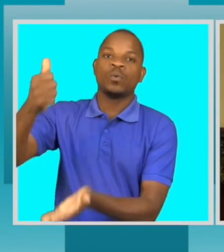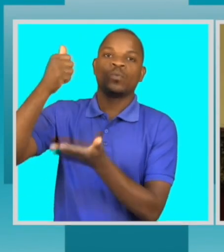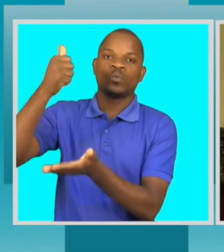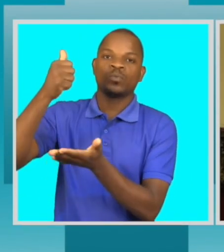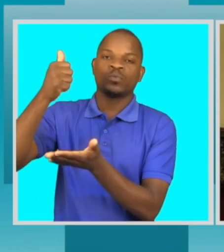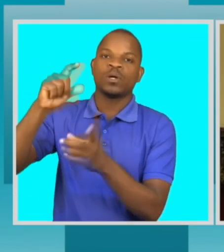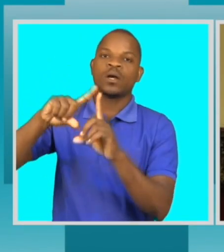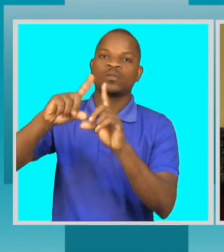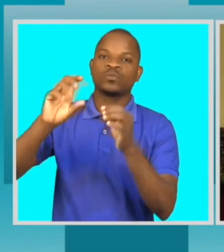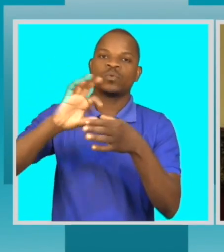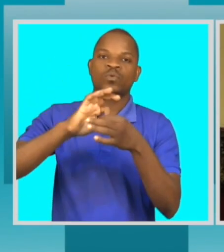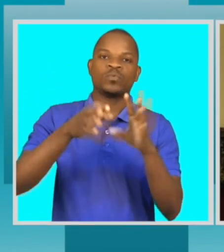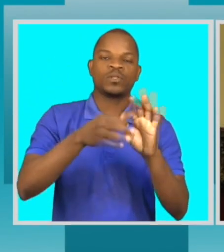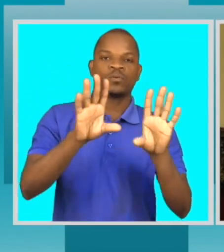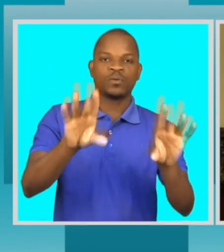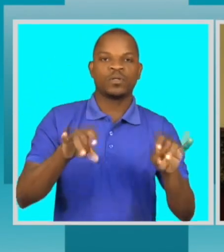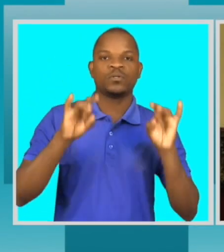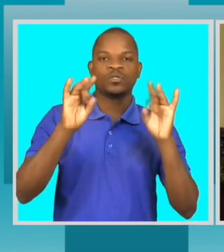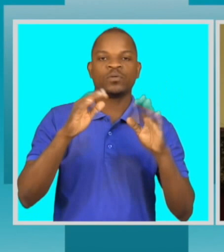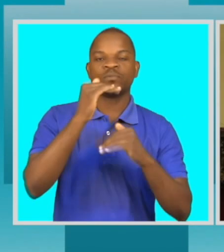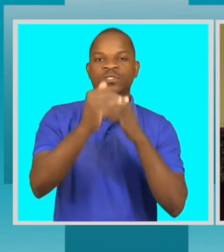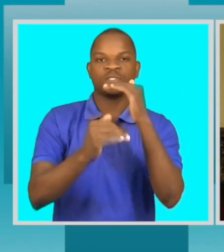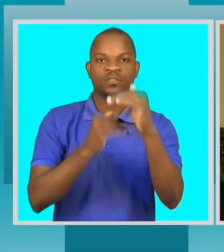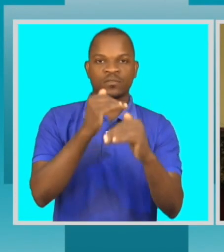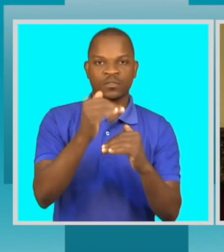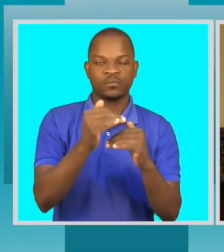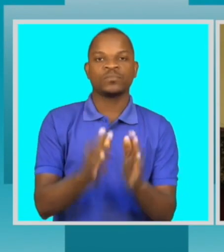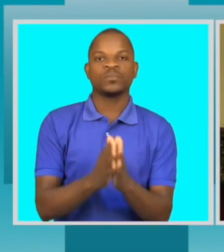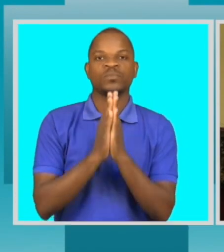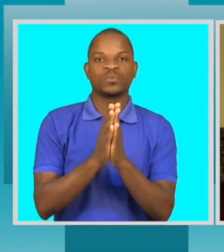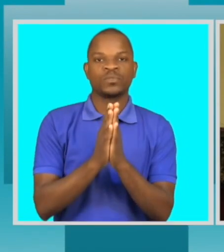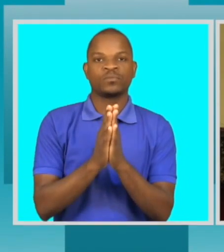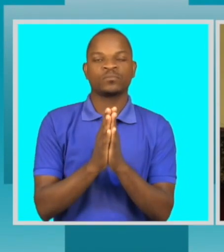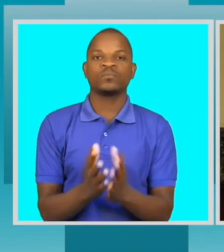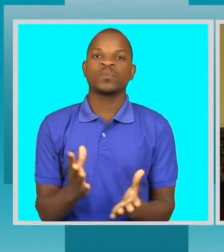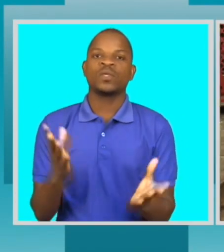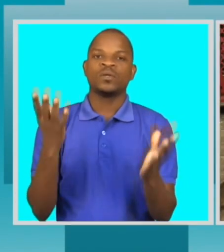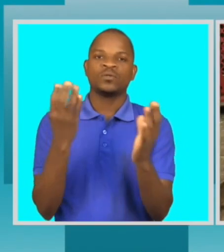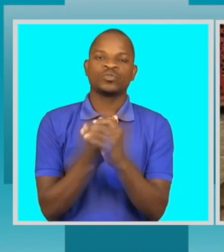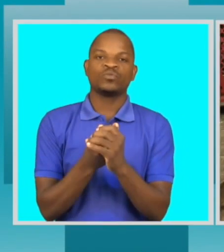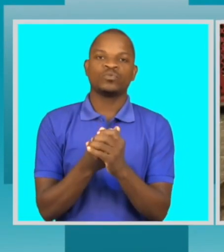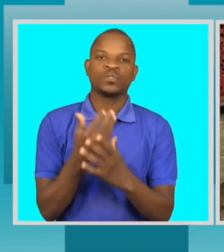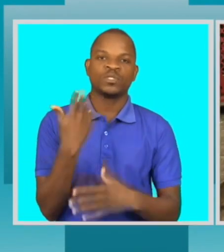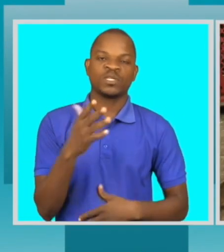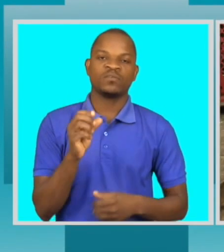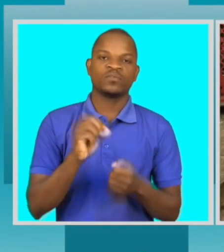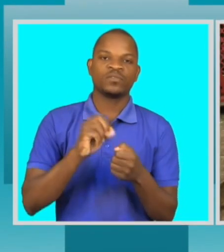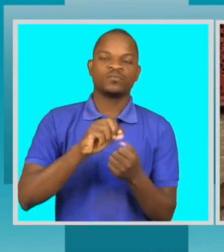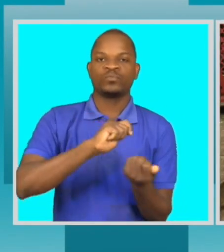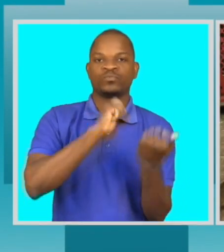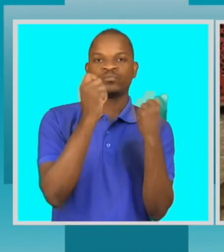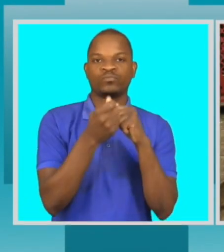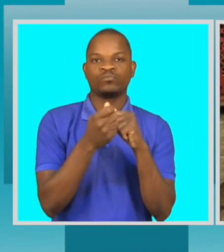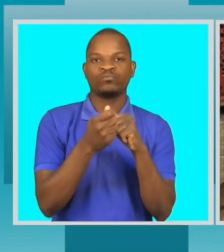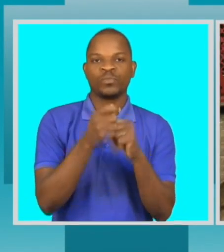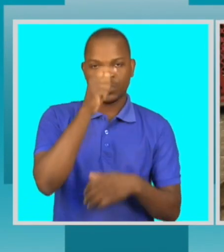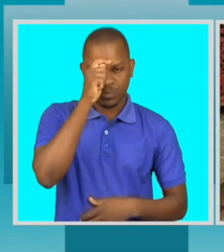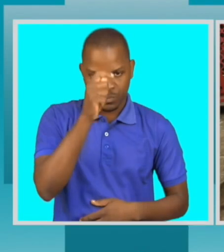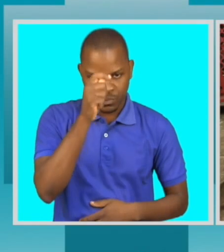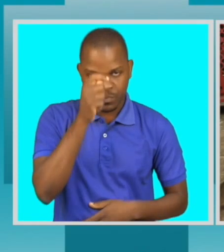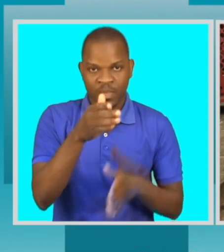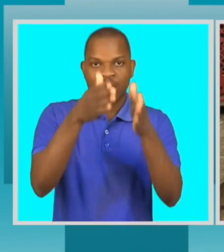financeiro da cooperação austríaca para o desenvolvimento e muito obrigado. Juntos fizemos a diferença,